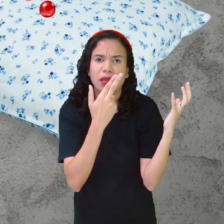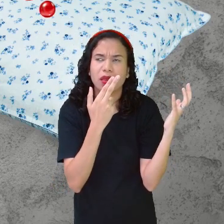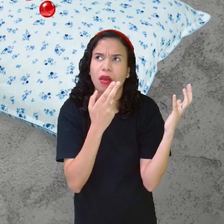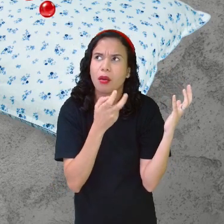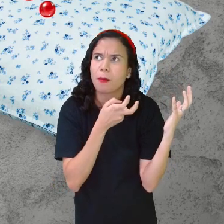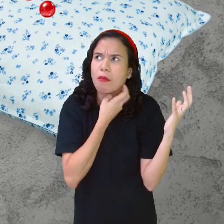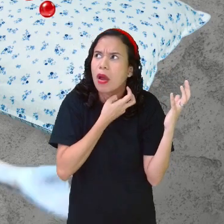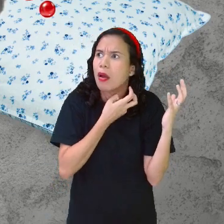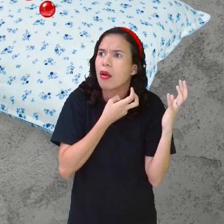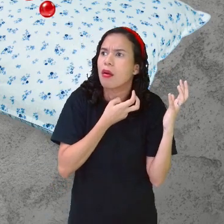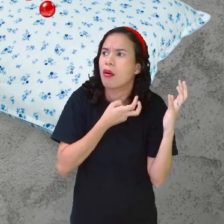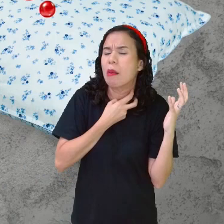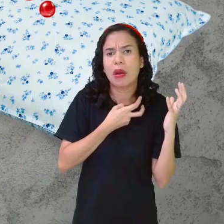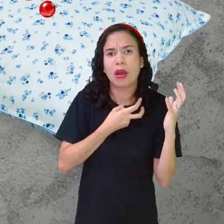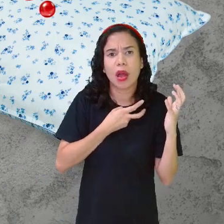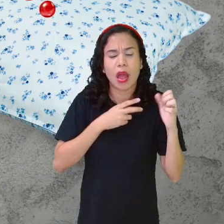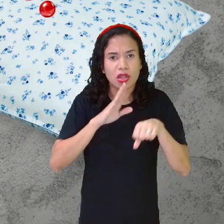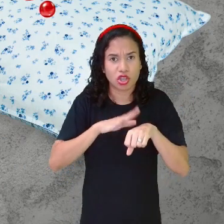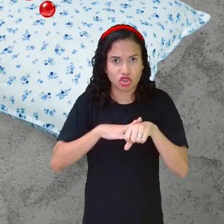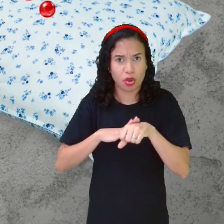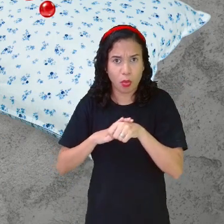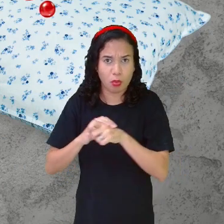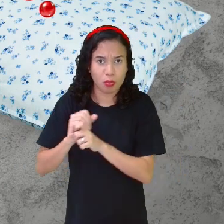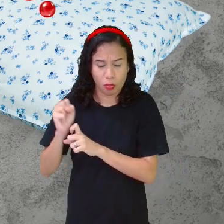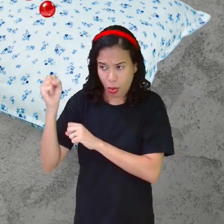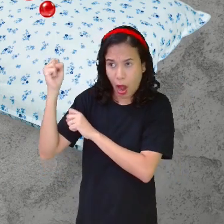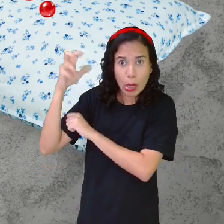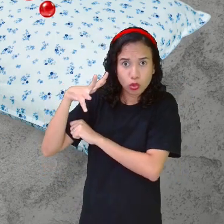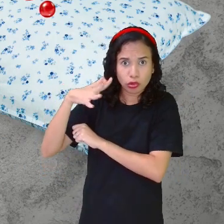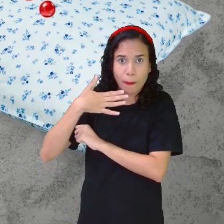picadas. Ele pediu para trazer a lâmpada para que pudesse ver melhor.